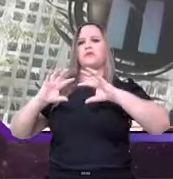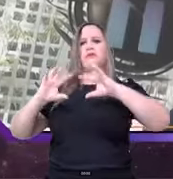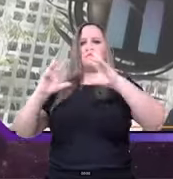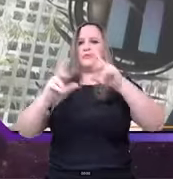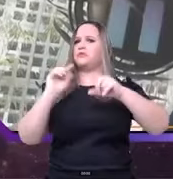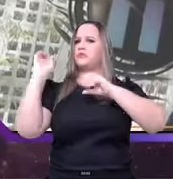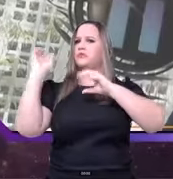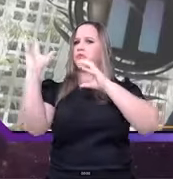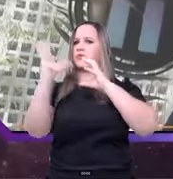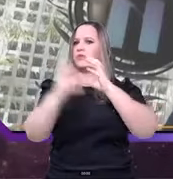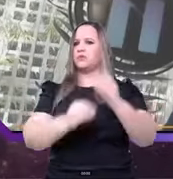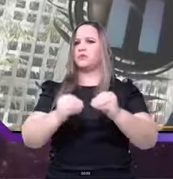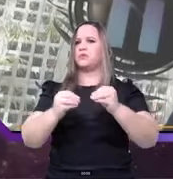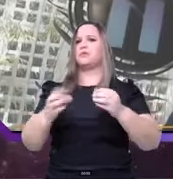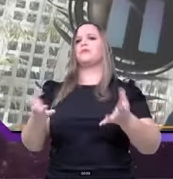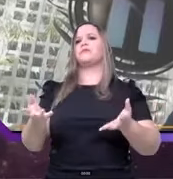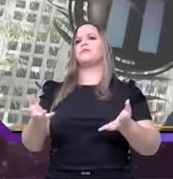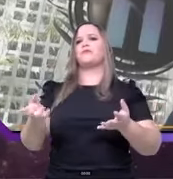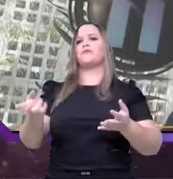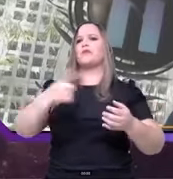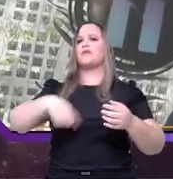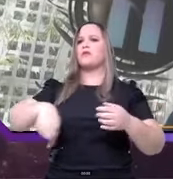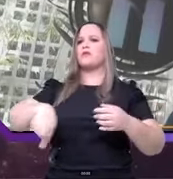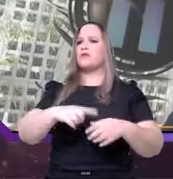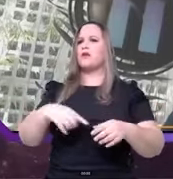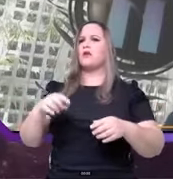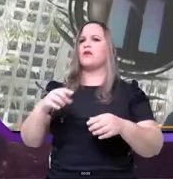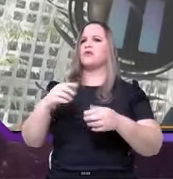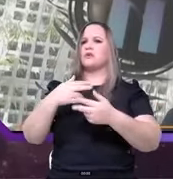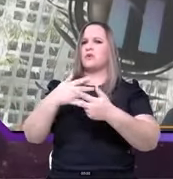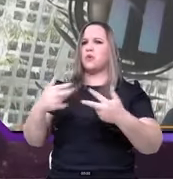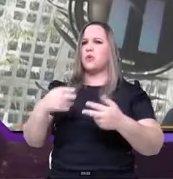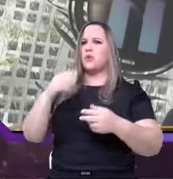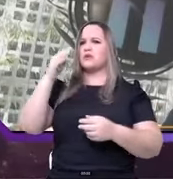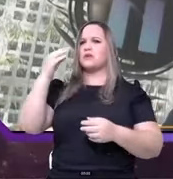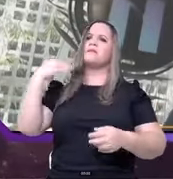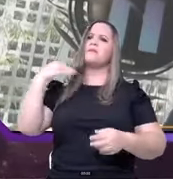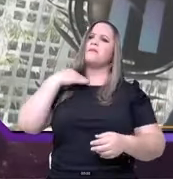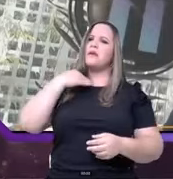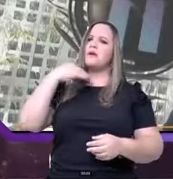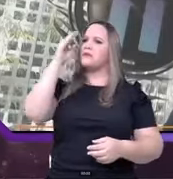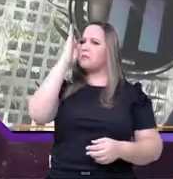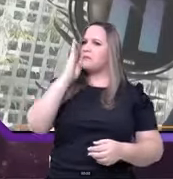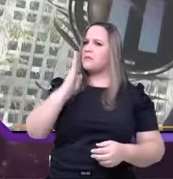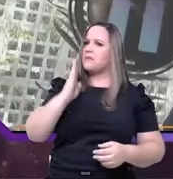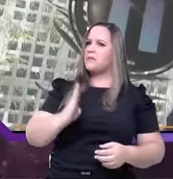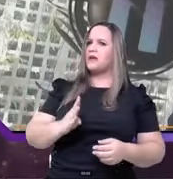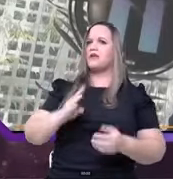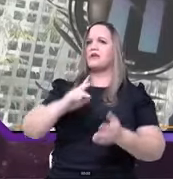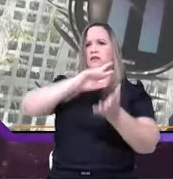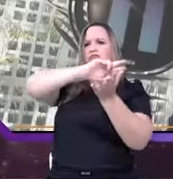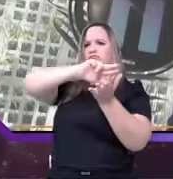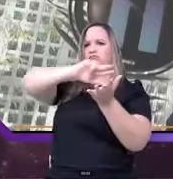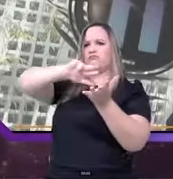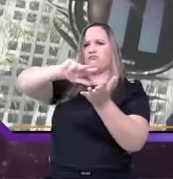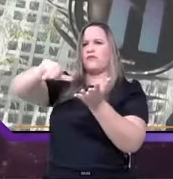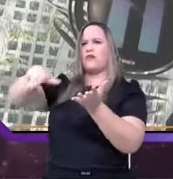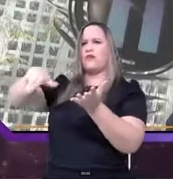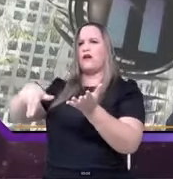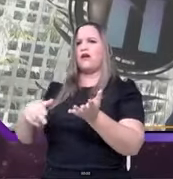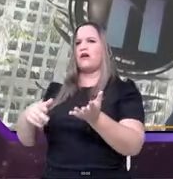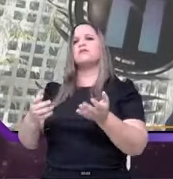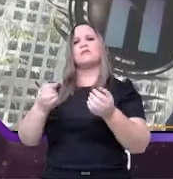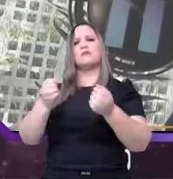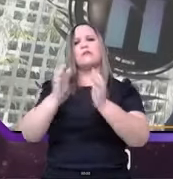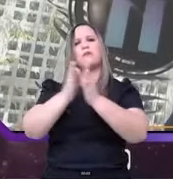Possui clientes como o Ministério da Infraestrutura, Banco do Brasil, Anatel, alguns TRFs, a PGR. Dr. Cândido conta com